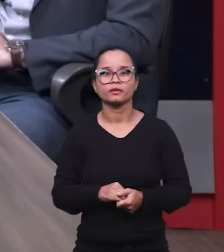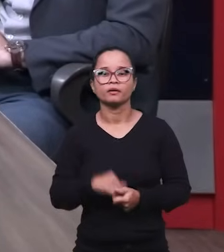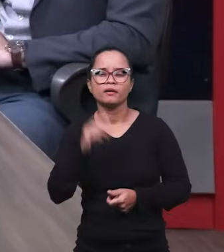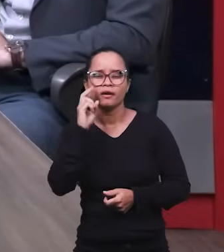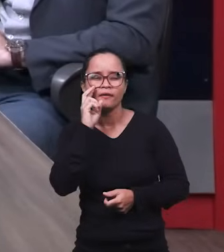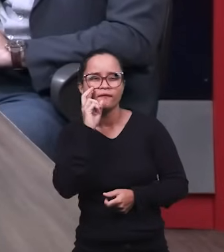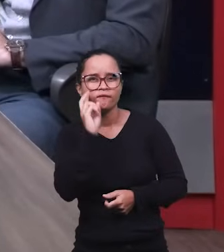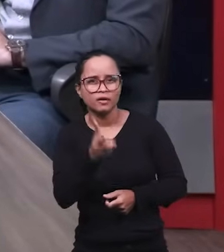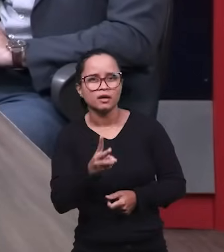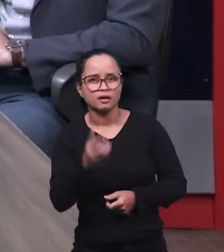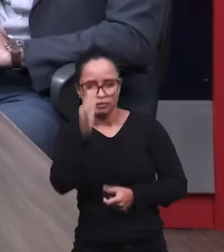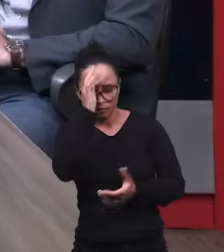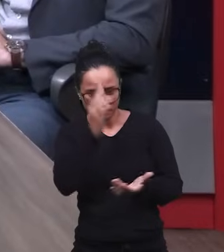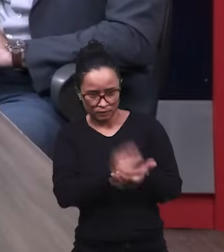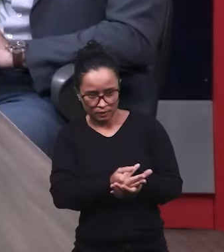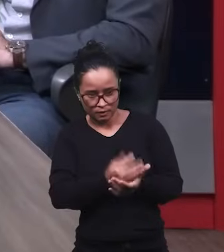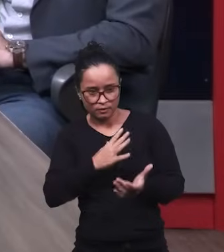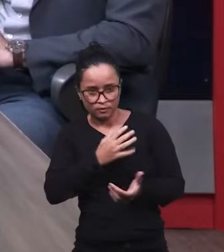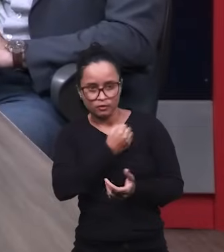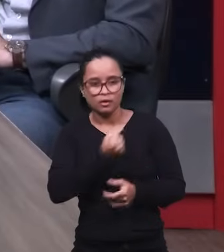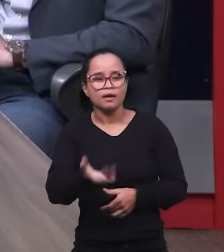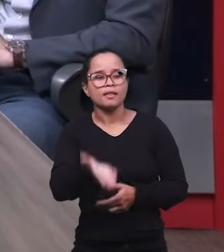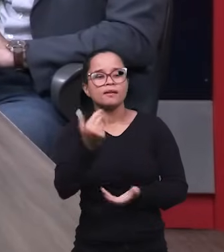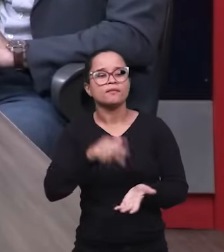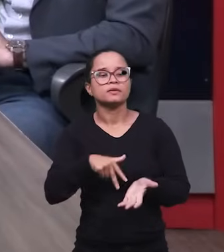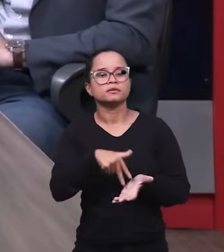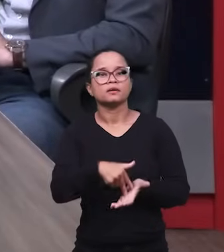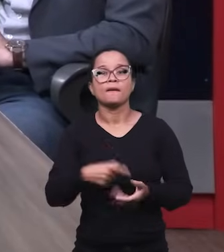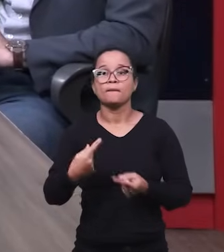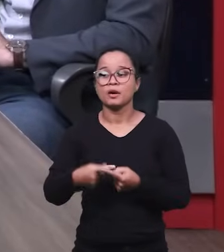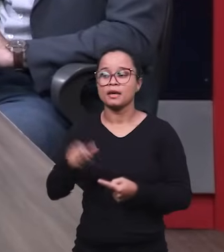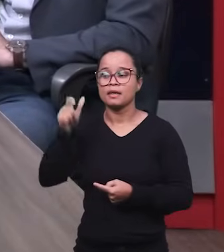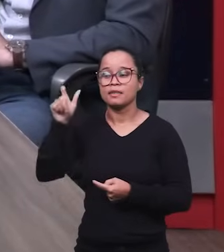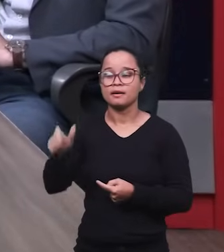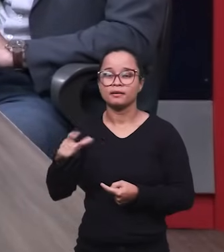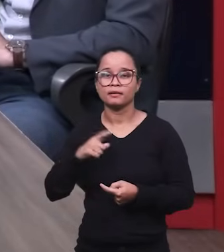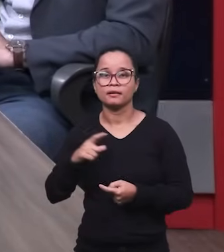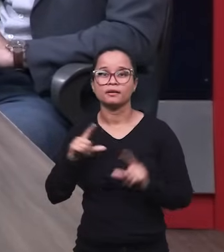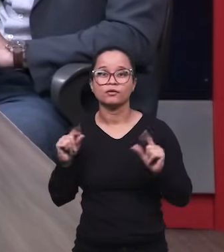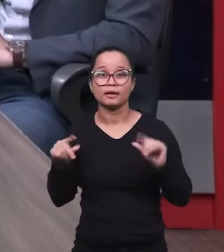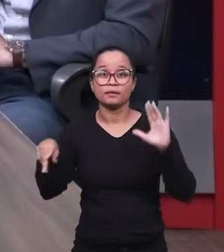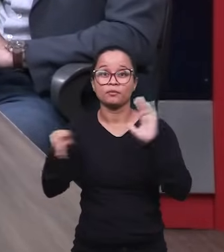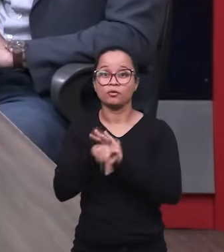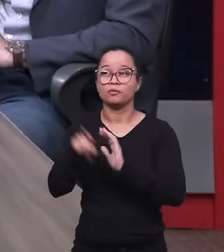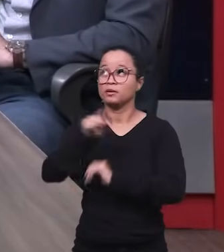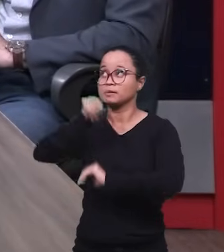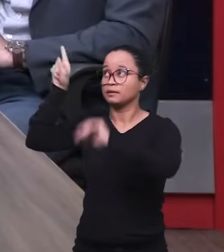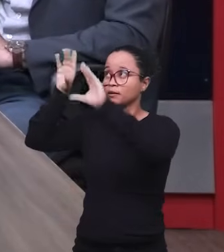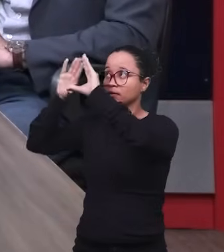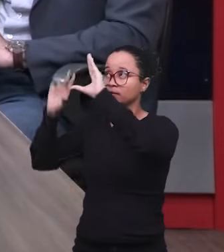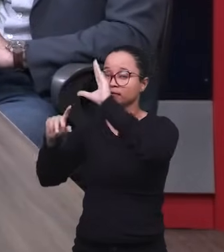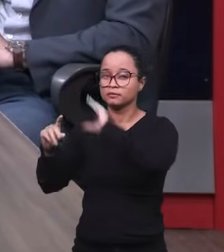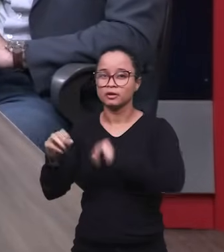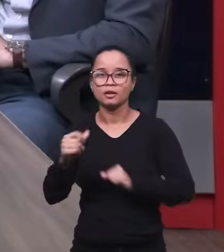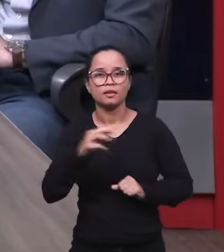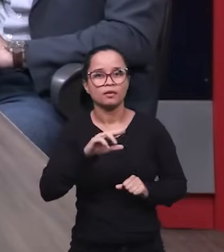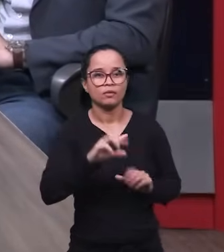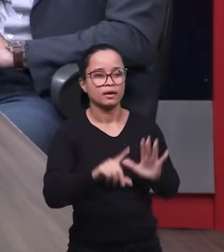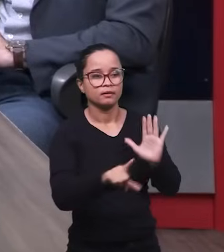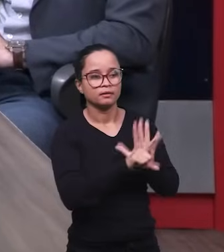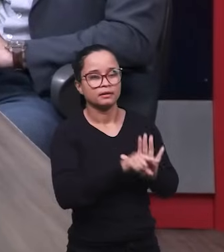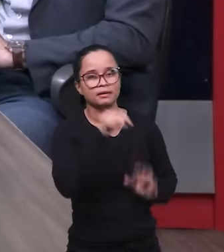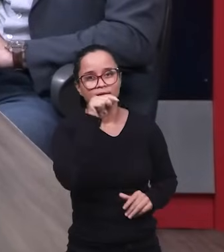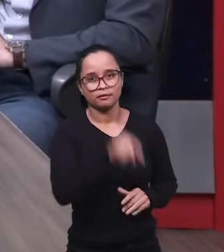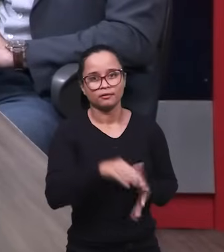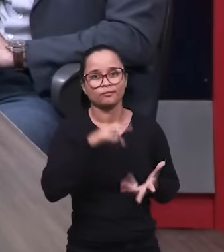fé te salvou, levanta e anda, porque nele estava ali algo que veio da eternidade, que não estava sujeito às leis